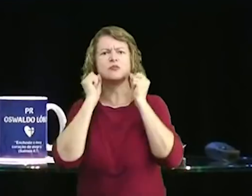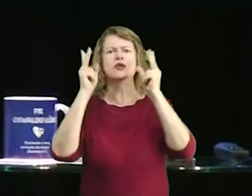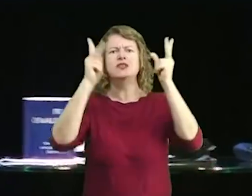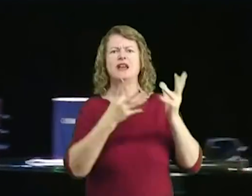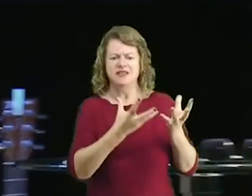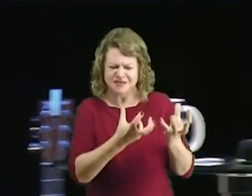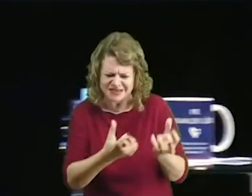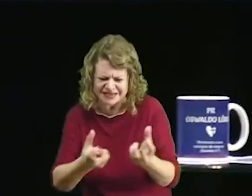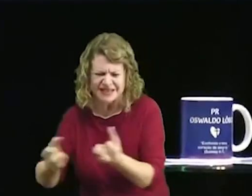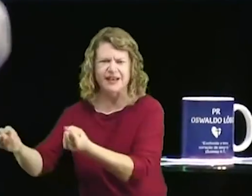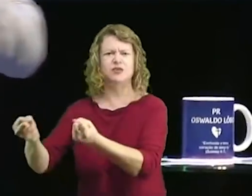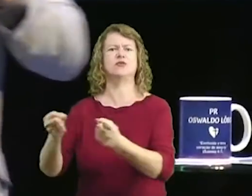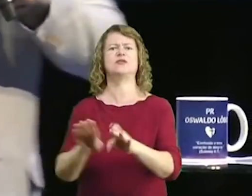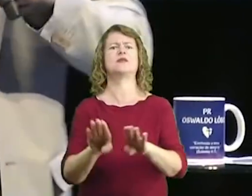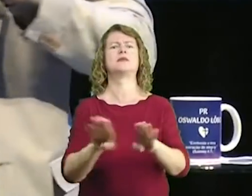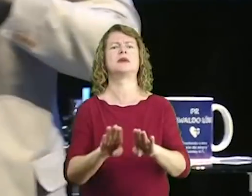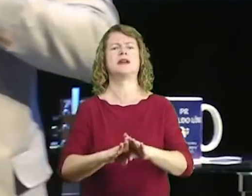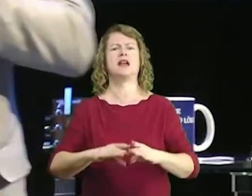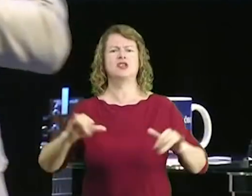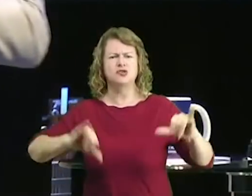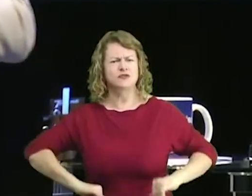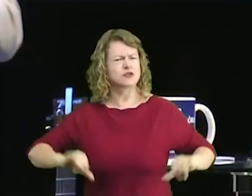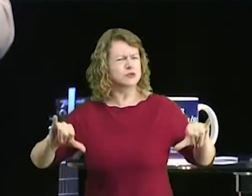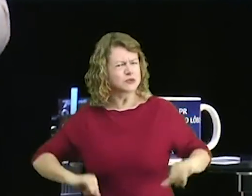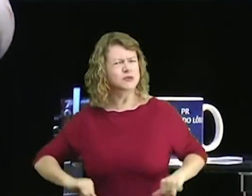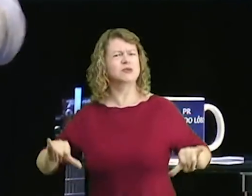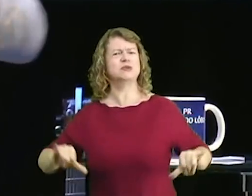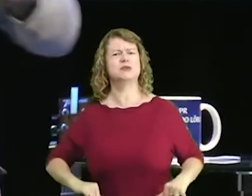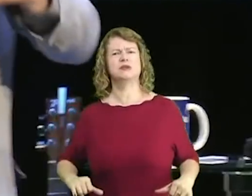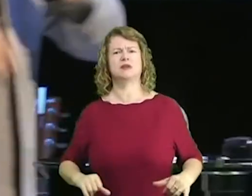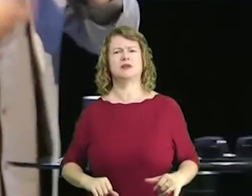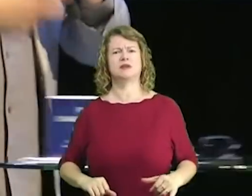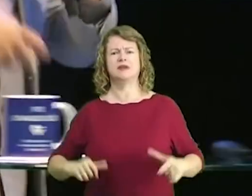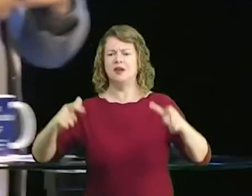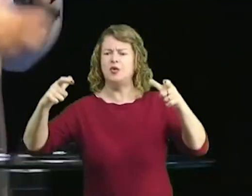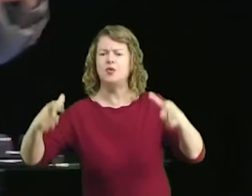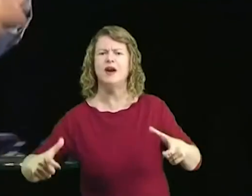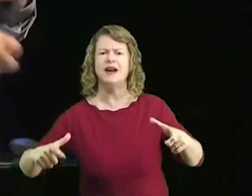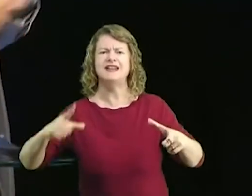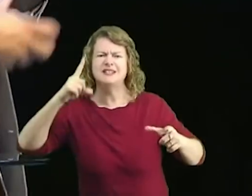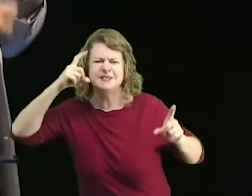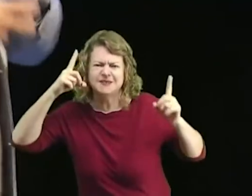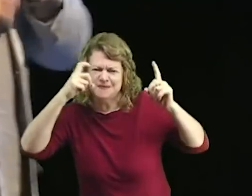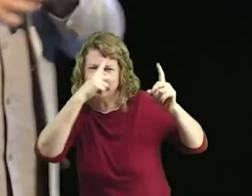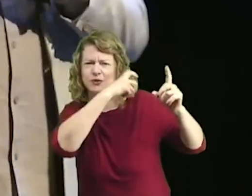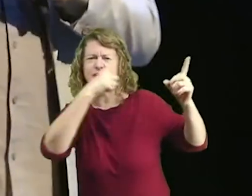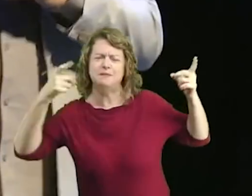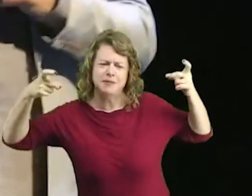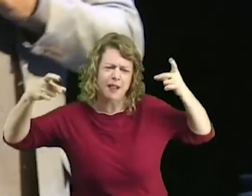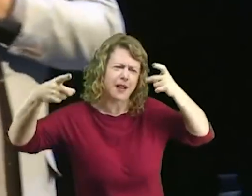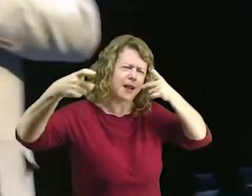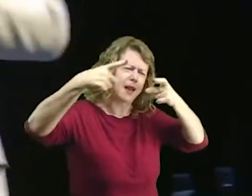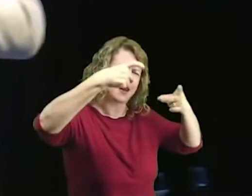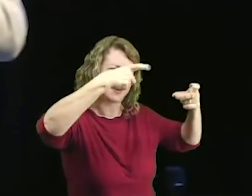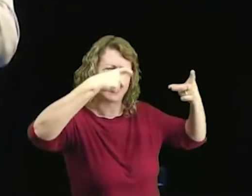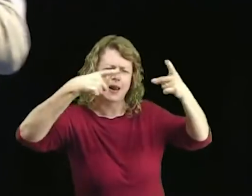deserto de Midian. O deserto é bom, e é o deserto que tira de nós essa